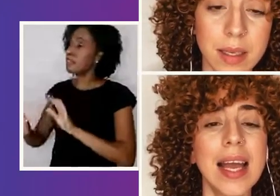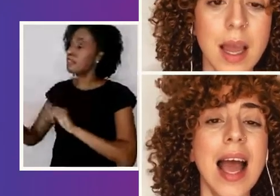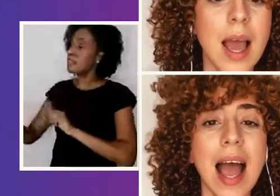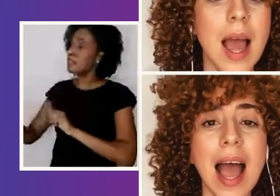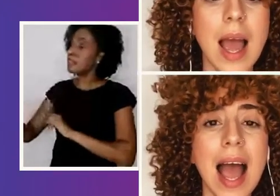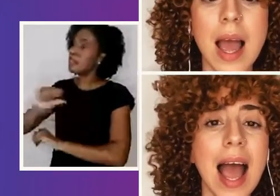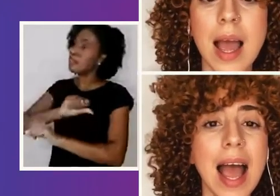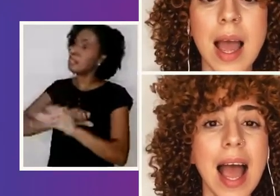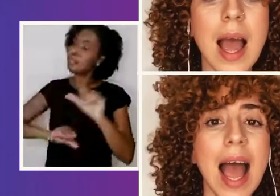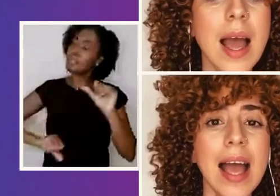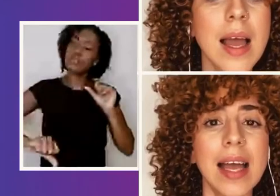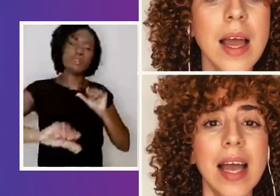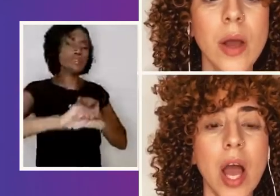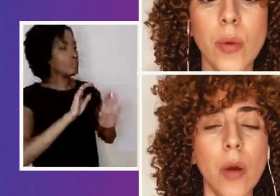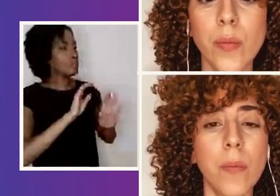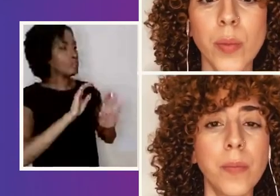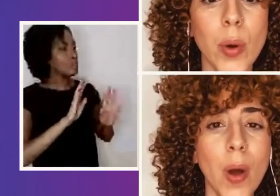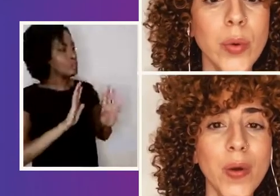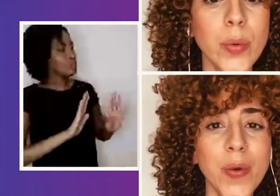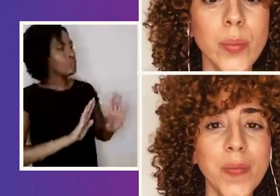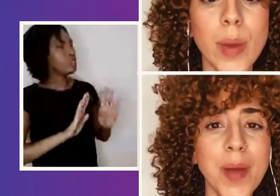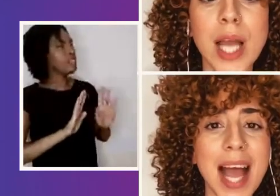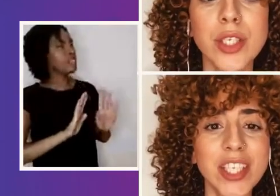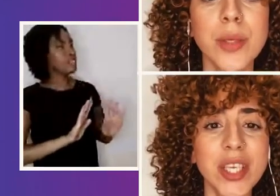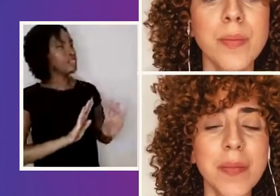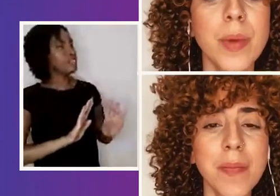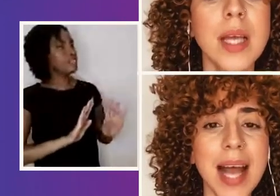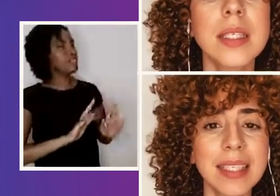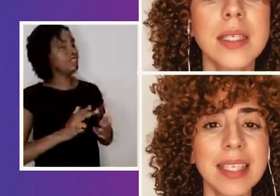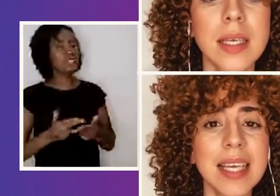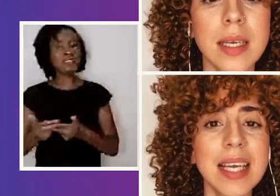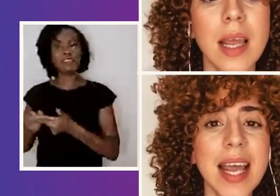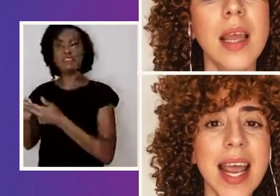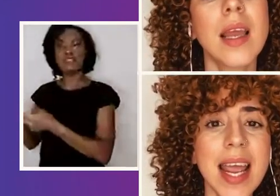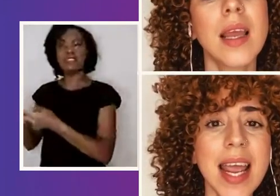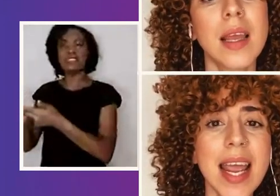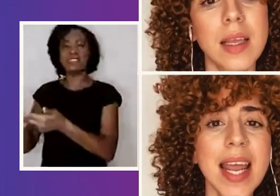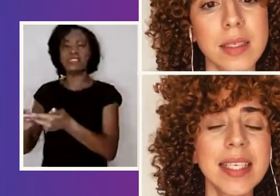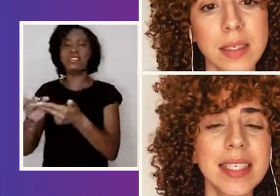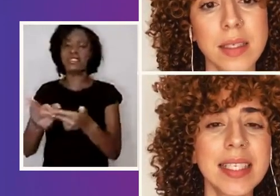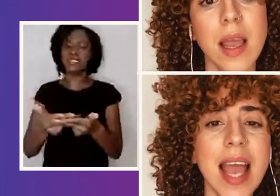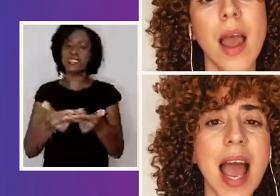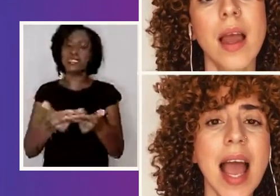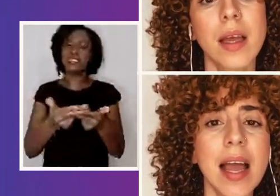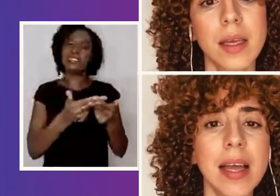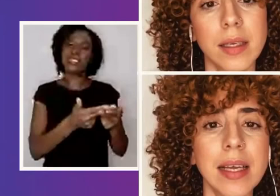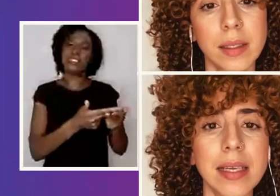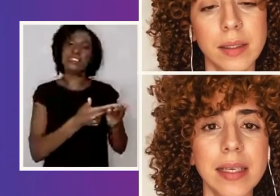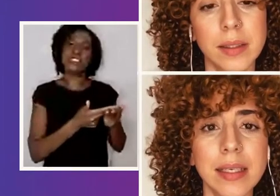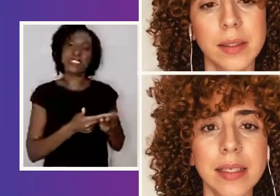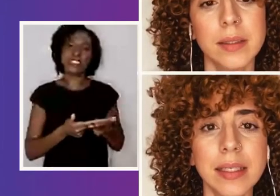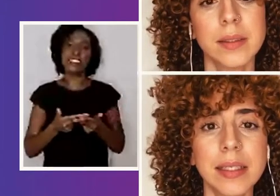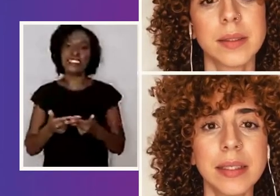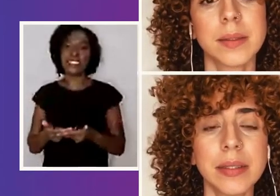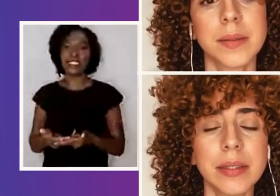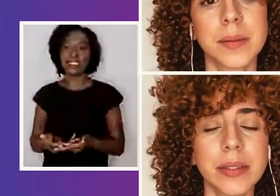de nós. Um pouco mais de paciência.